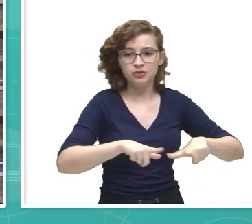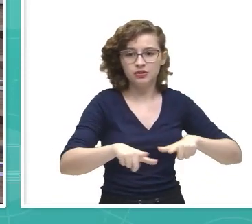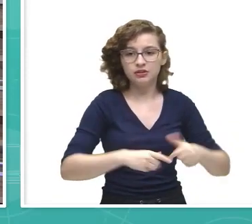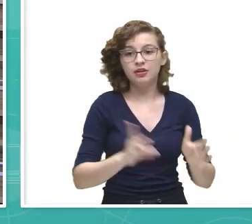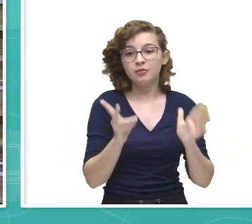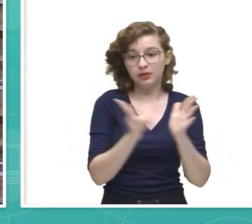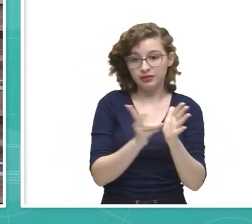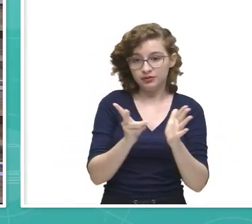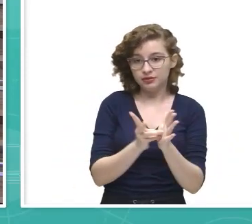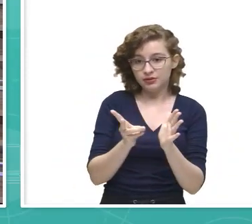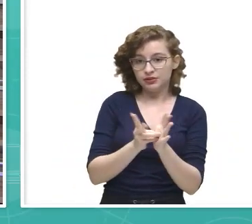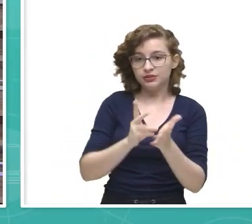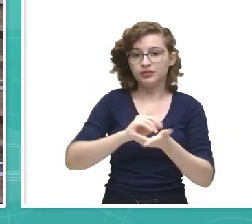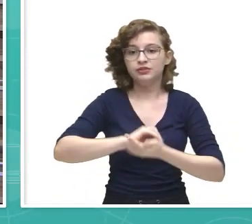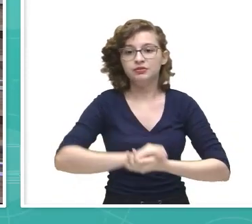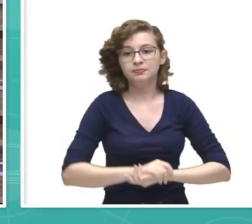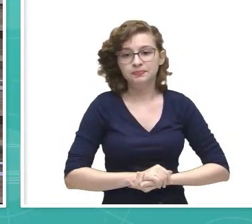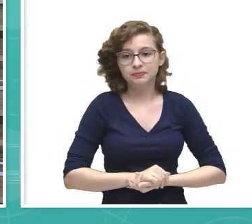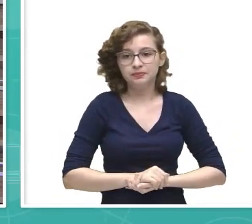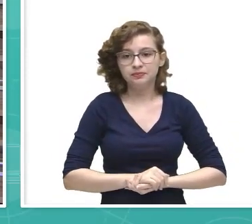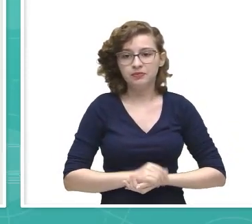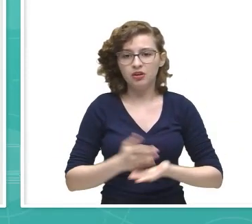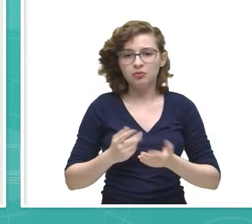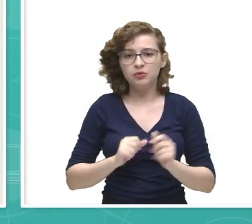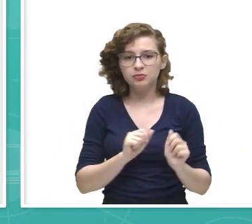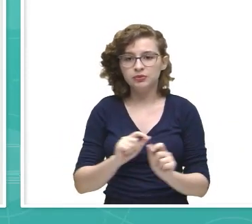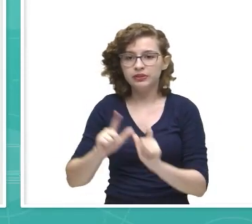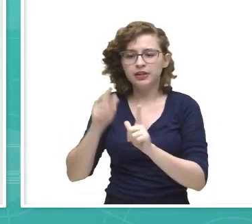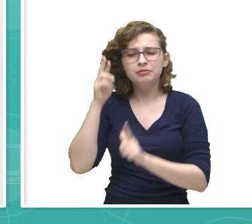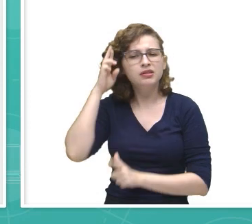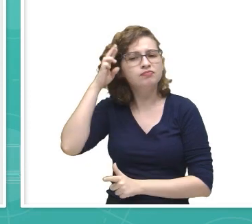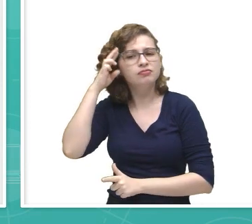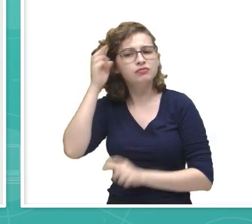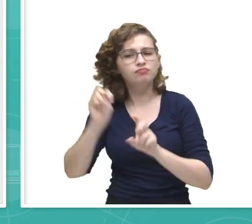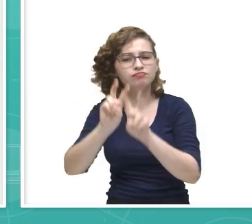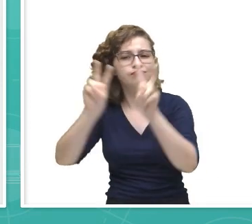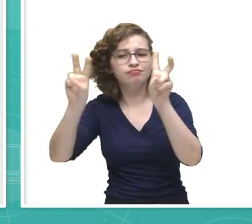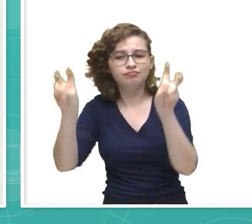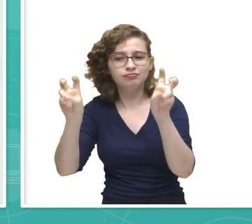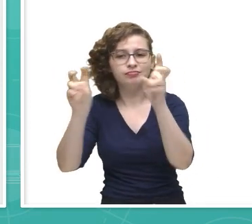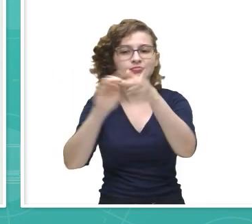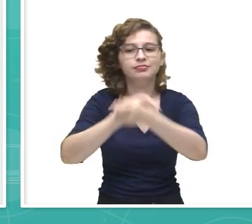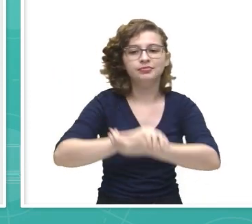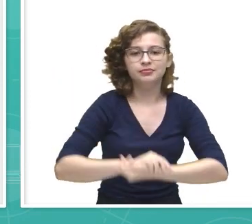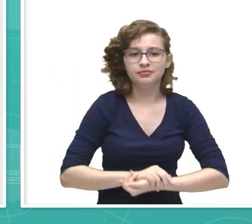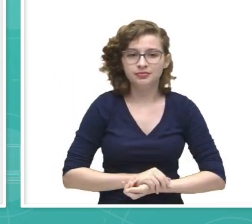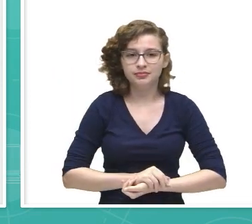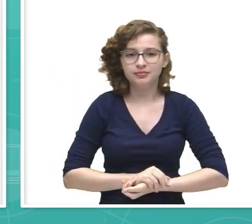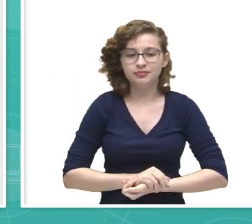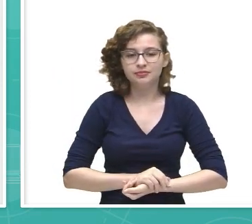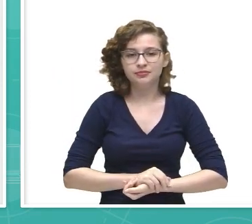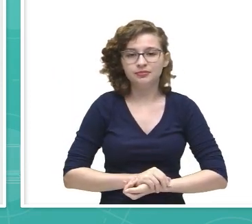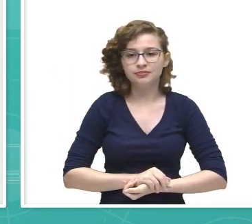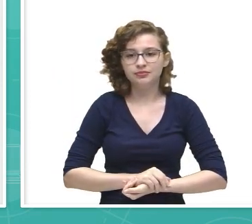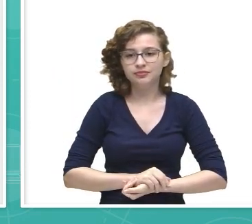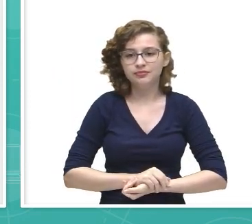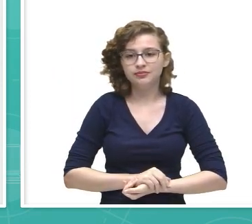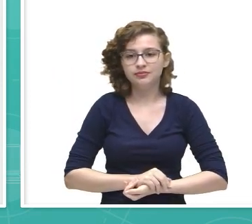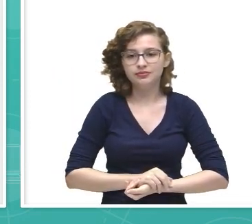primeira cartela, para a gente começar a refletir um pouquinho mais sobre essa temática. Vamos lá, gente.